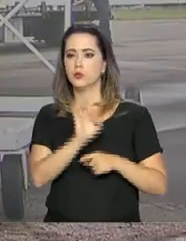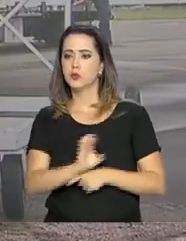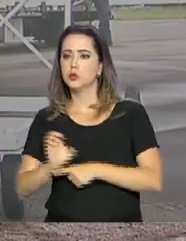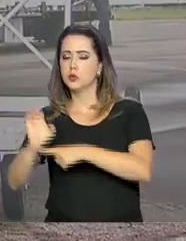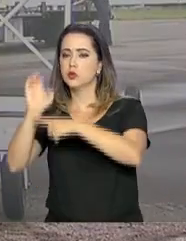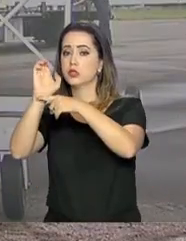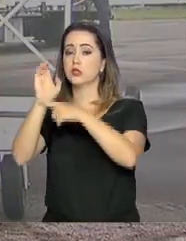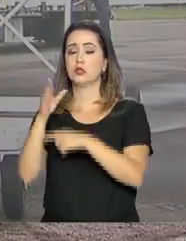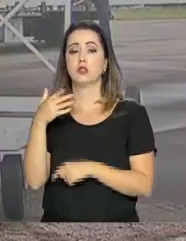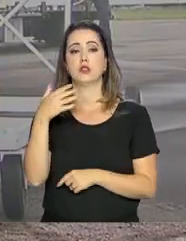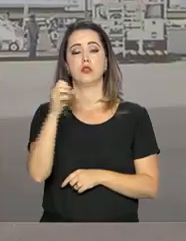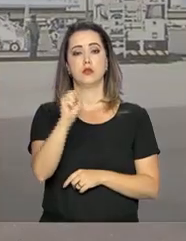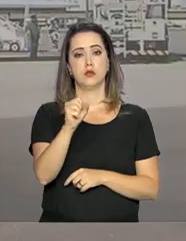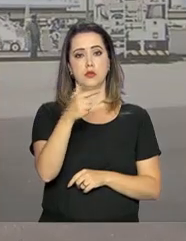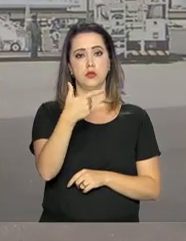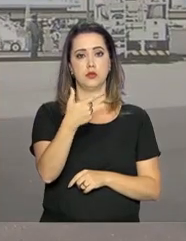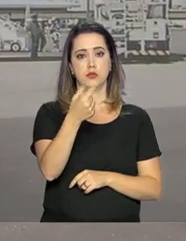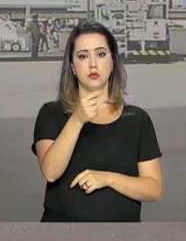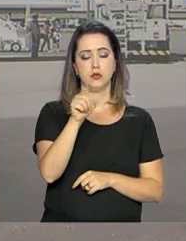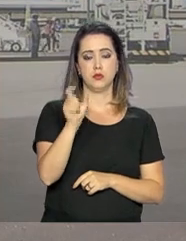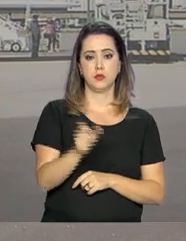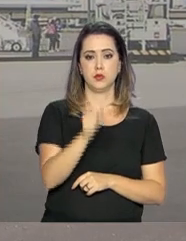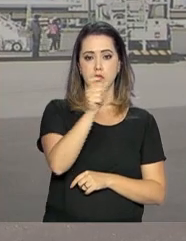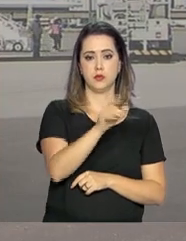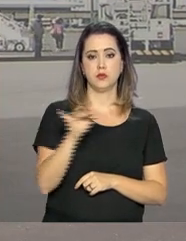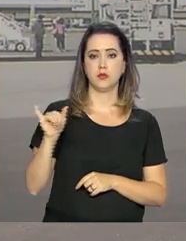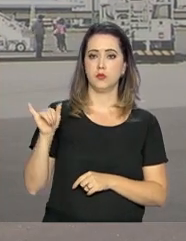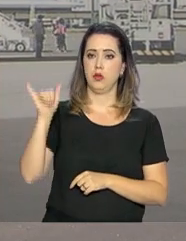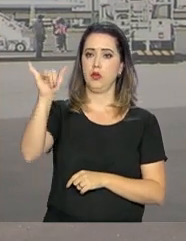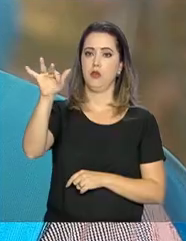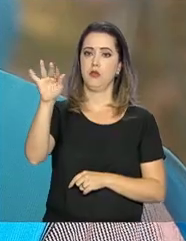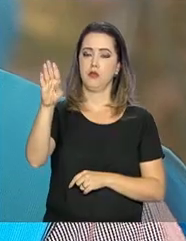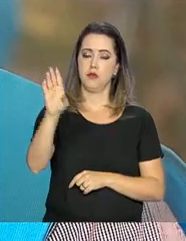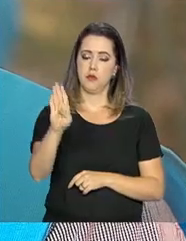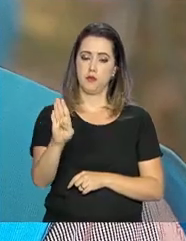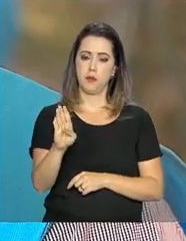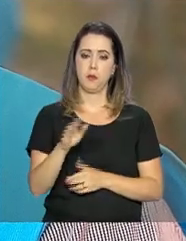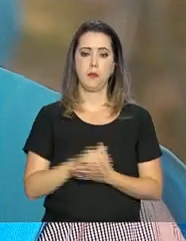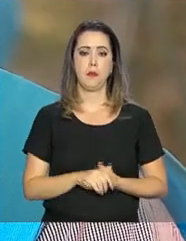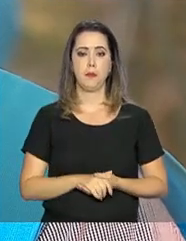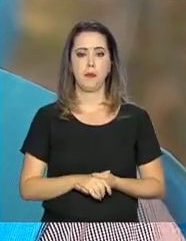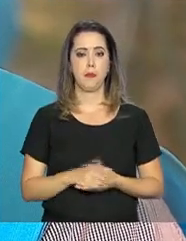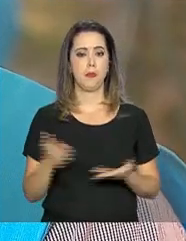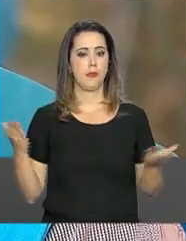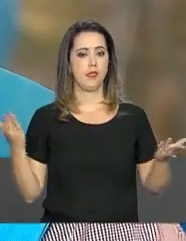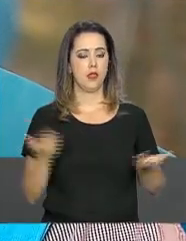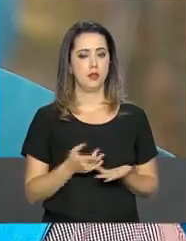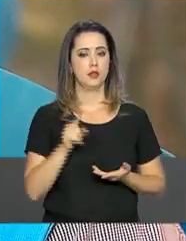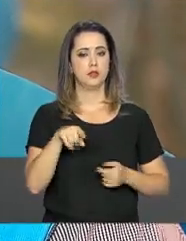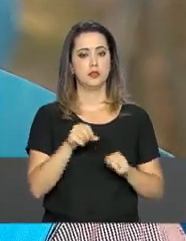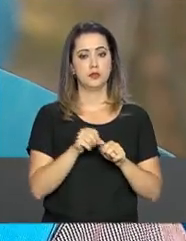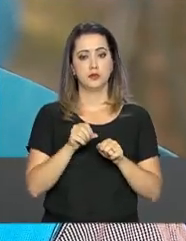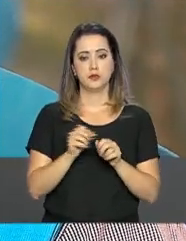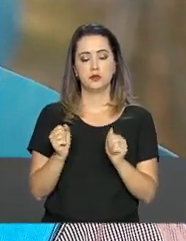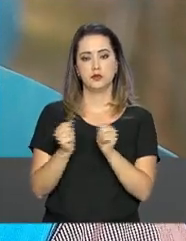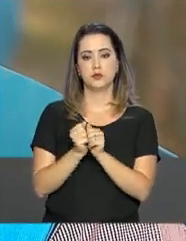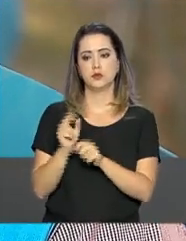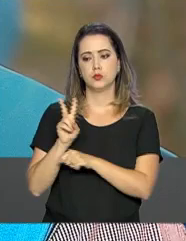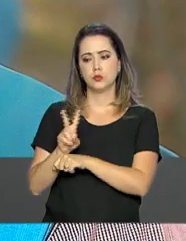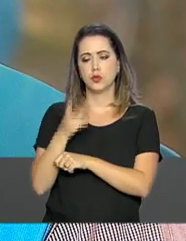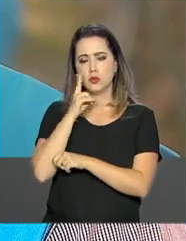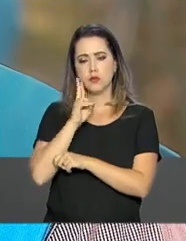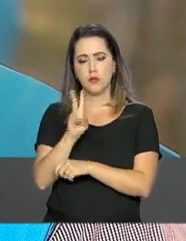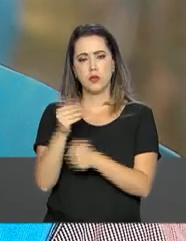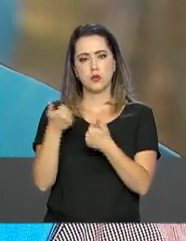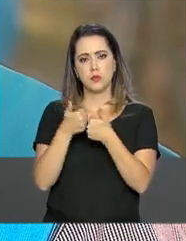820 venezuelanos em aviões da força aérea brasileira agora é obviamente fazer um acompanhamento para que elas possam ser